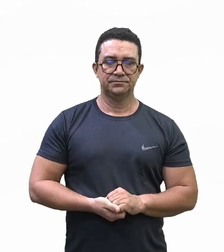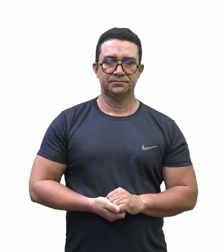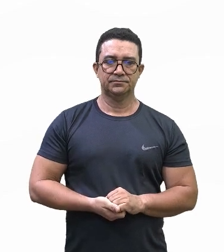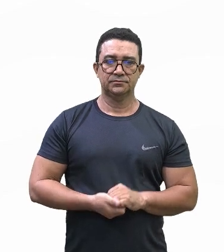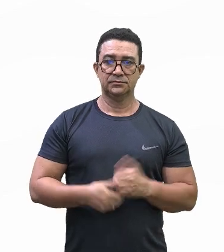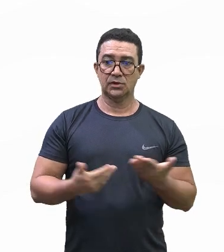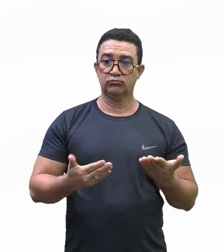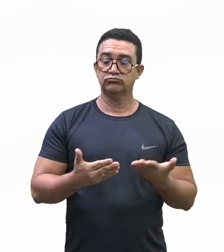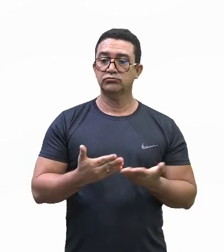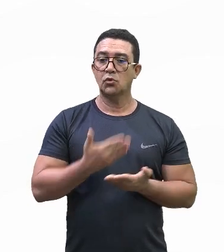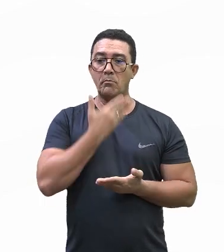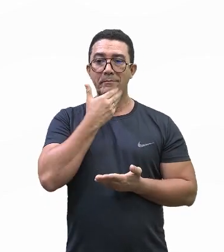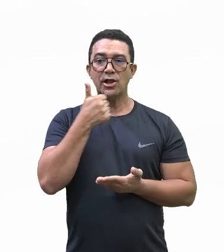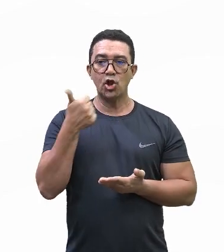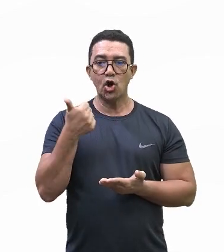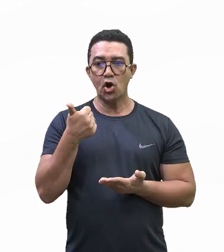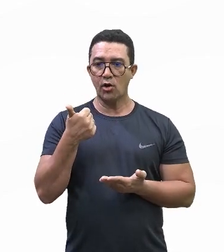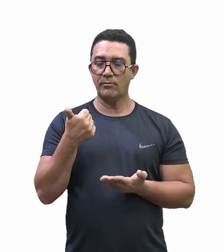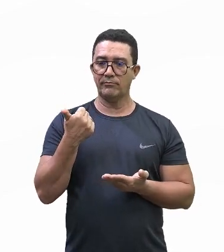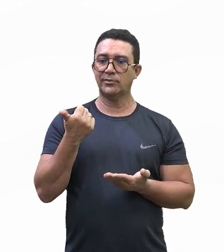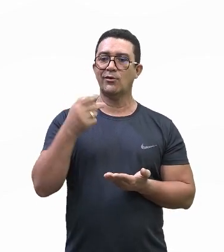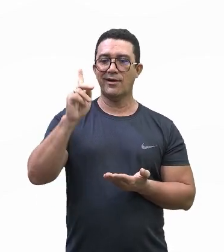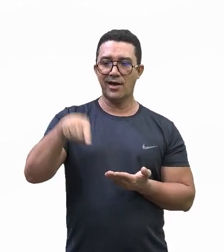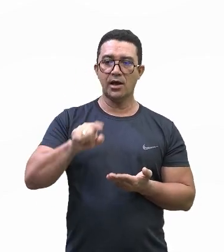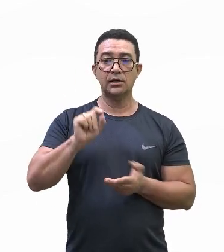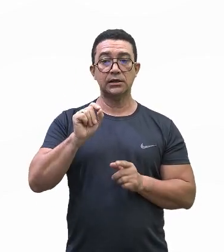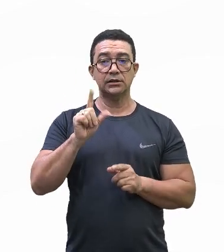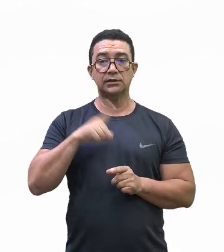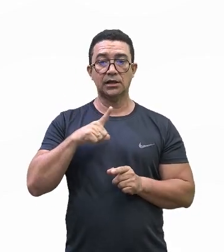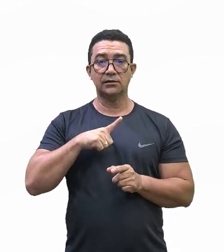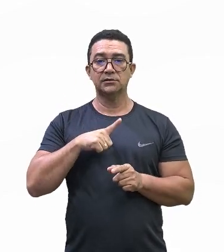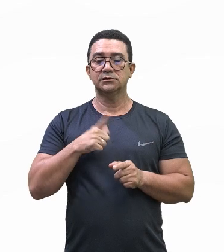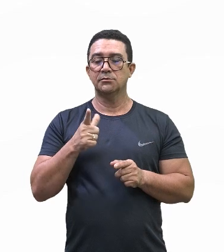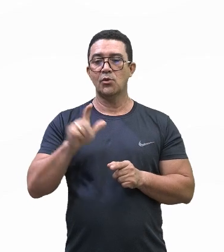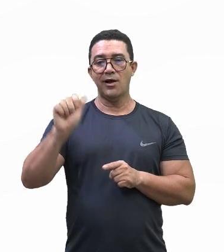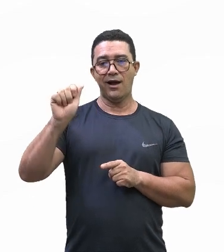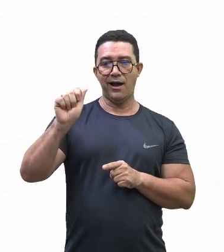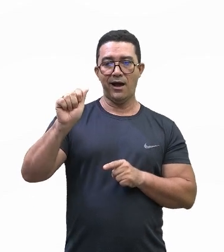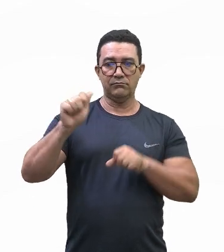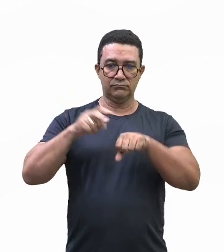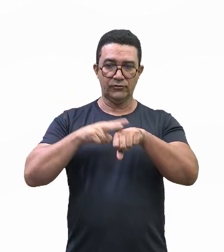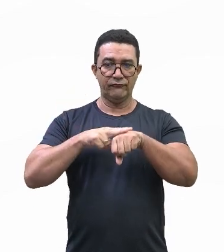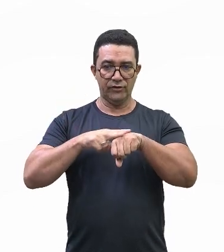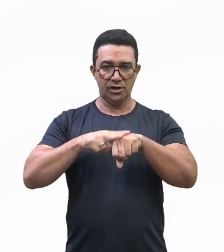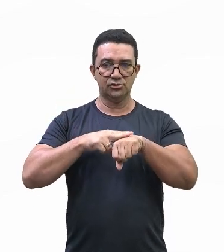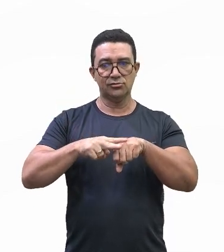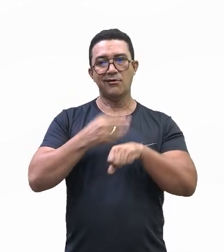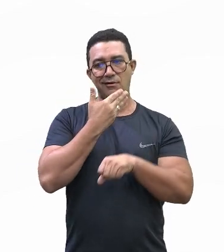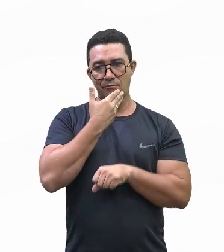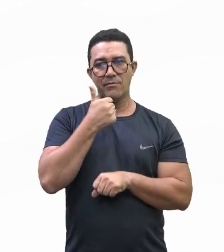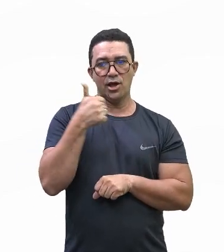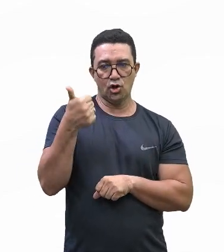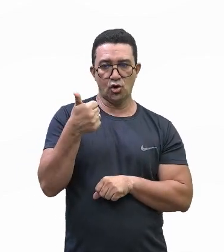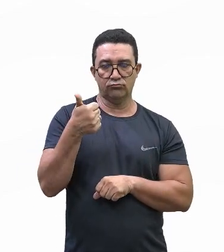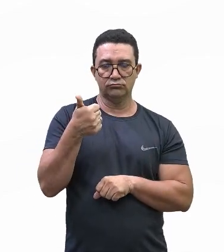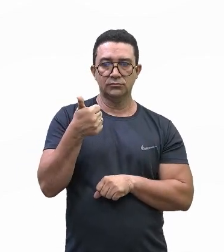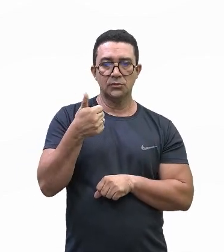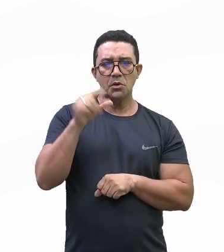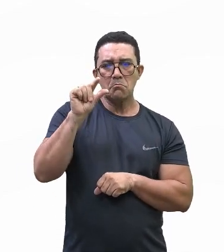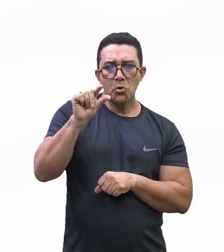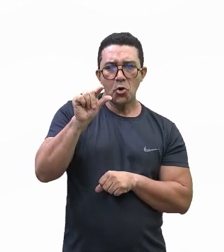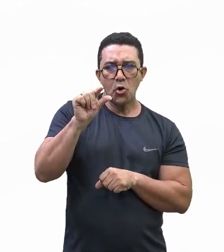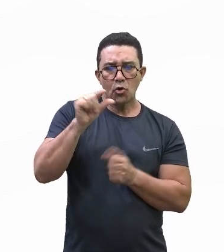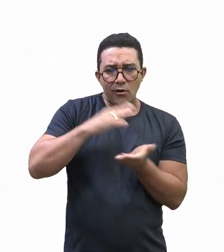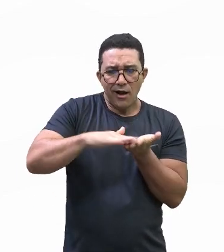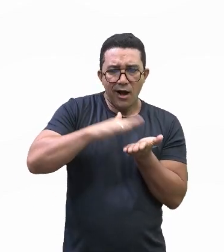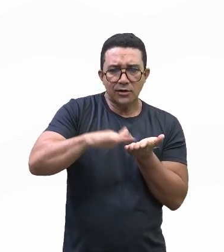Então, os melhores, mais eficientes, são aqueles que vão estar ali no verdinho na letra A. Os que gastam muita energia são